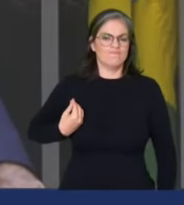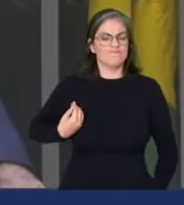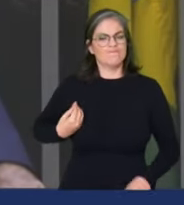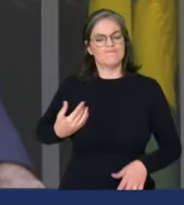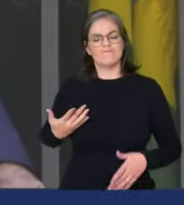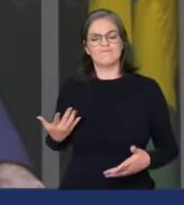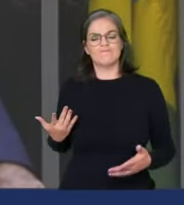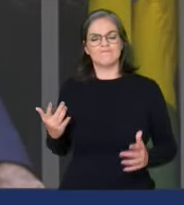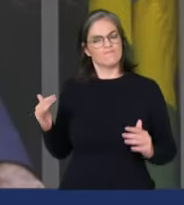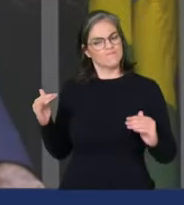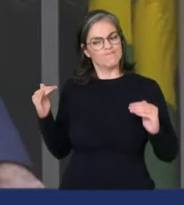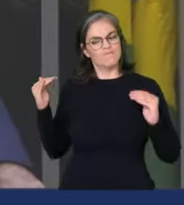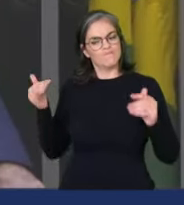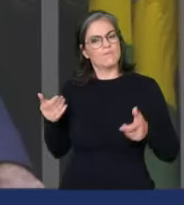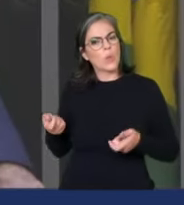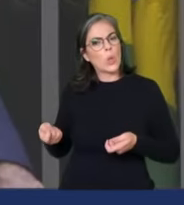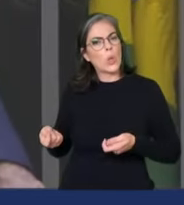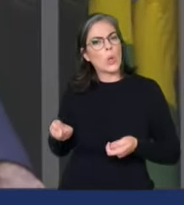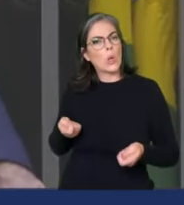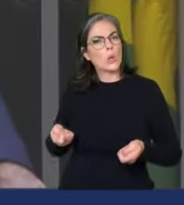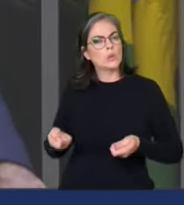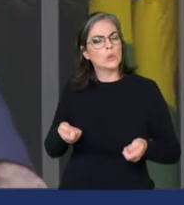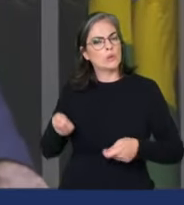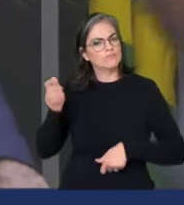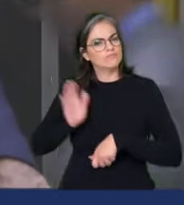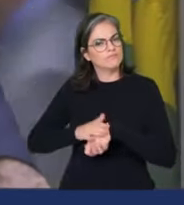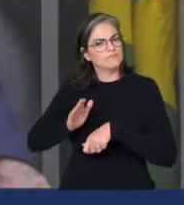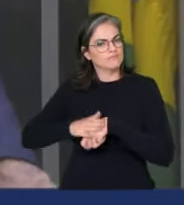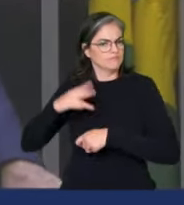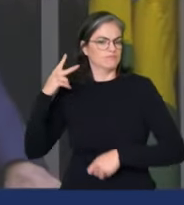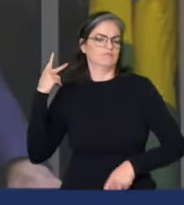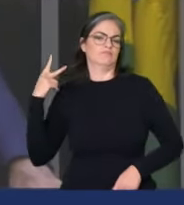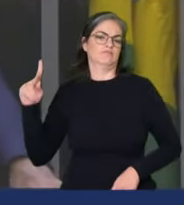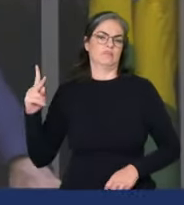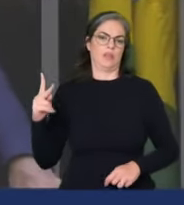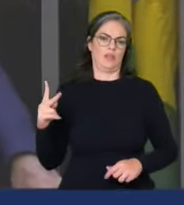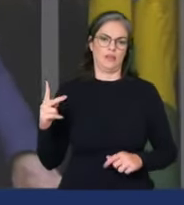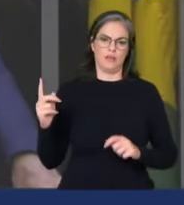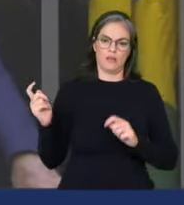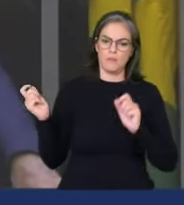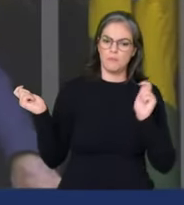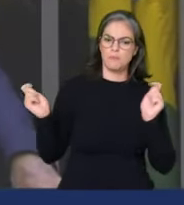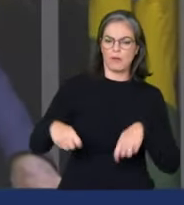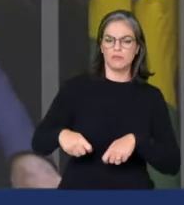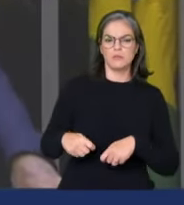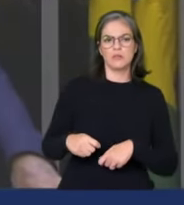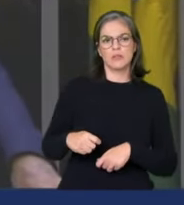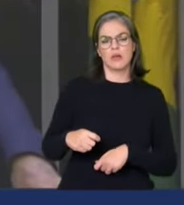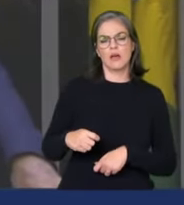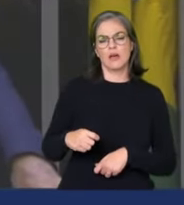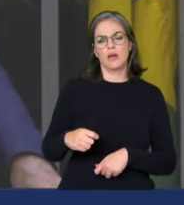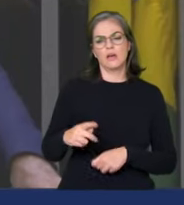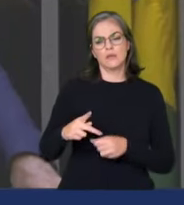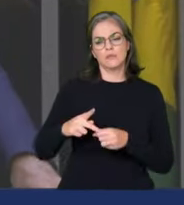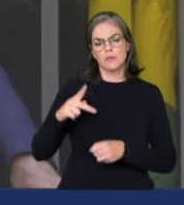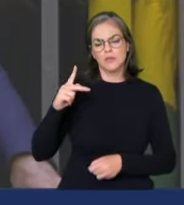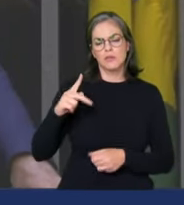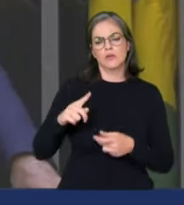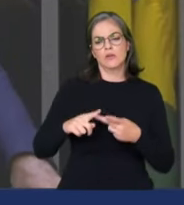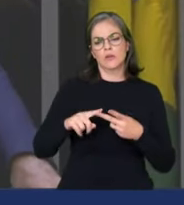e no seu controle, na sua soberania, o potencial petrolífero, energético e também do